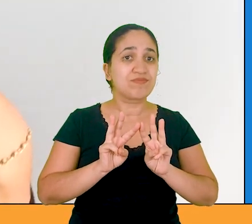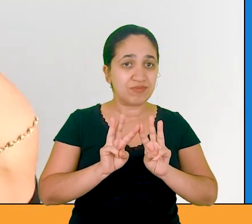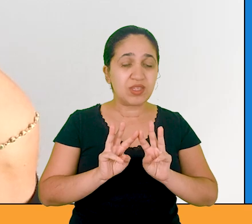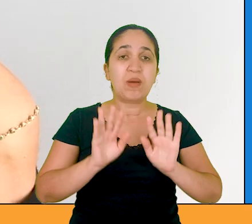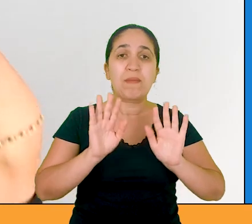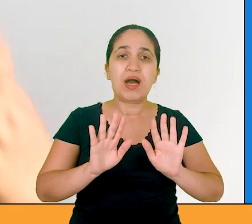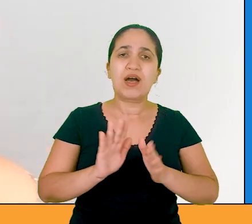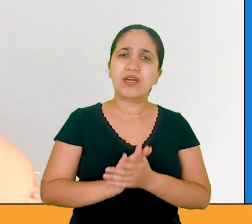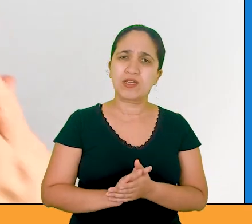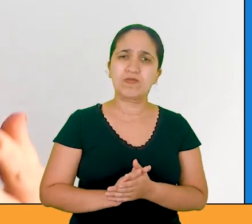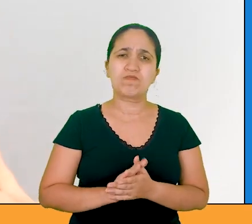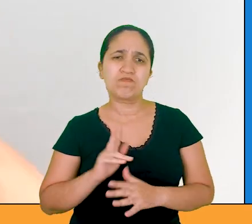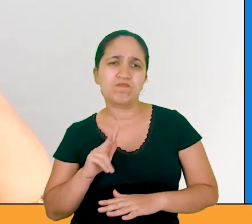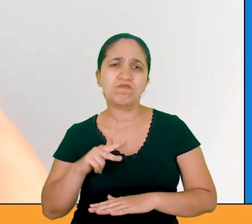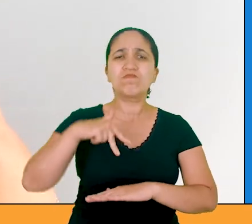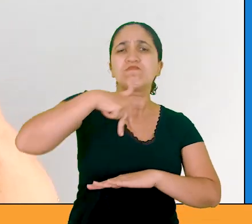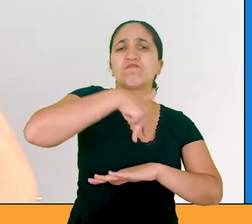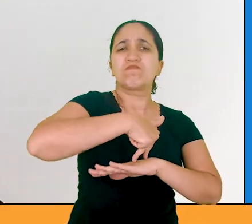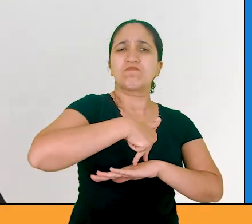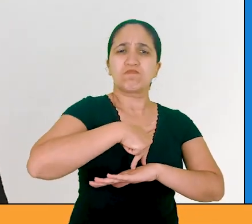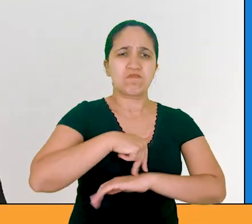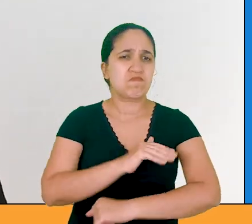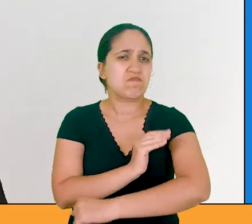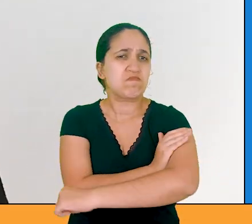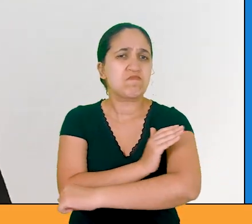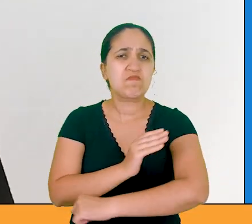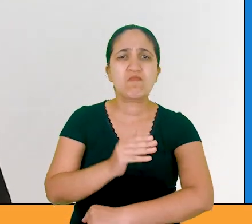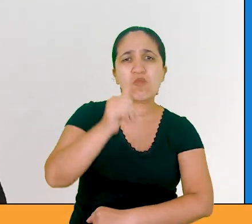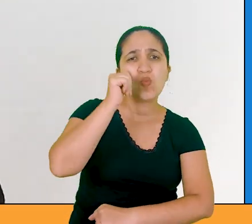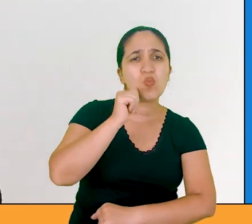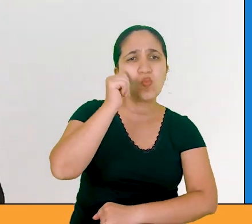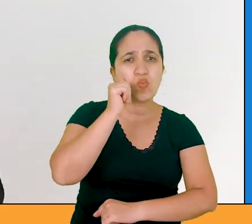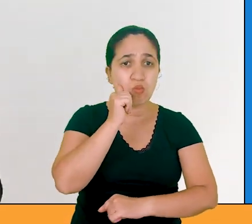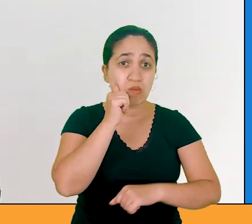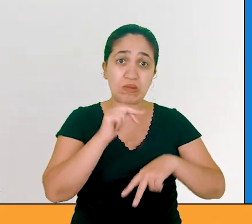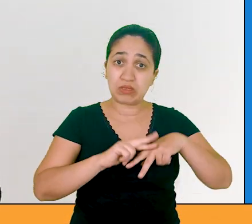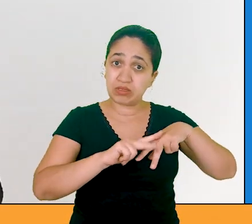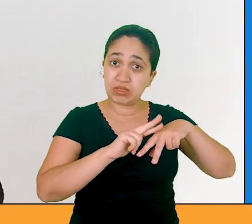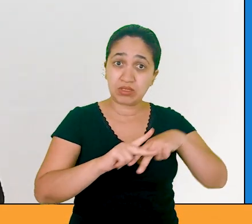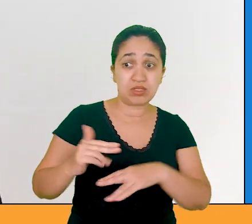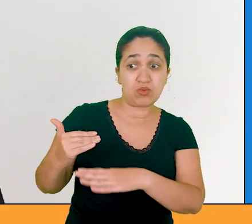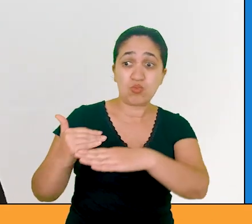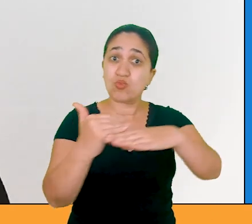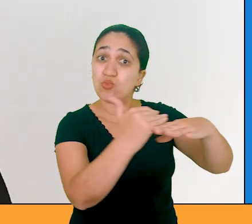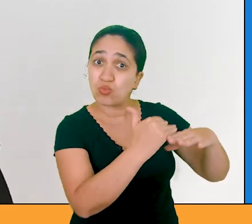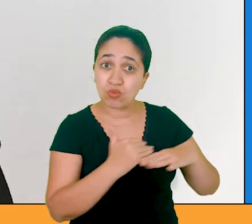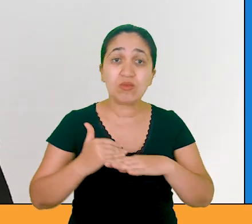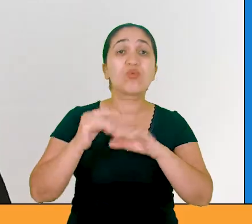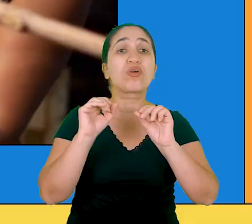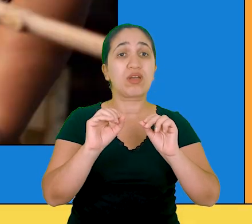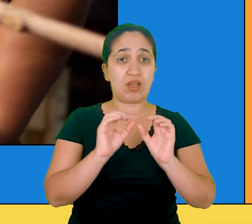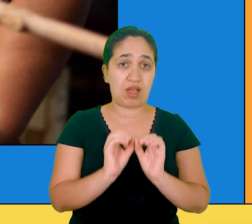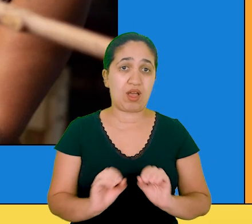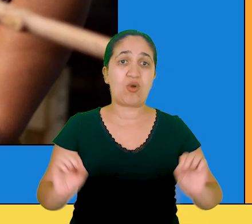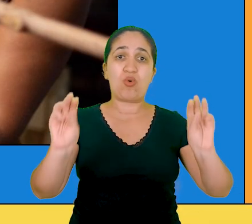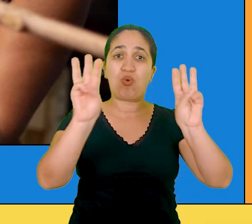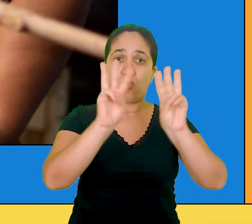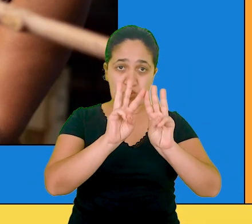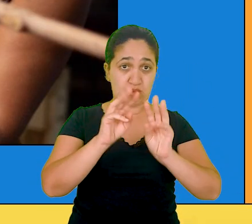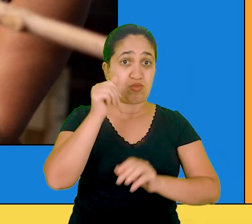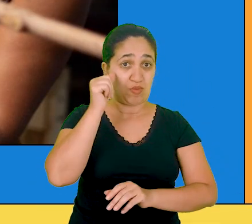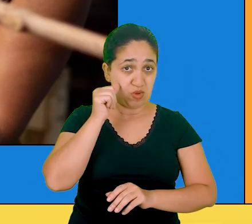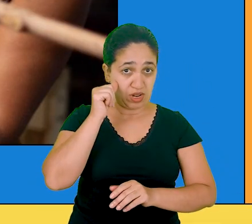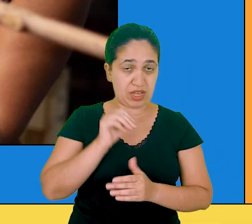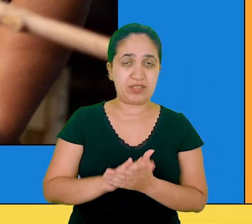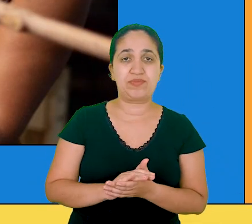para o empoderamento das mulheres, para a igualdade de gênero e empoderamento das mulheres, a ONU Mulheres. Em